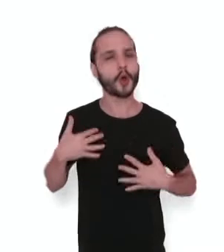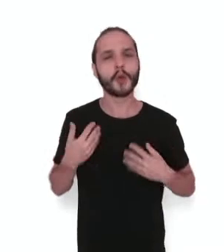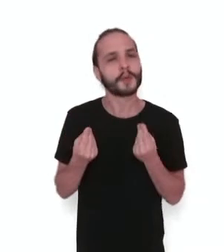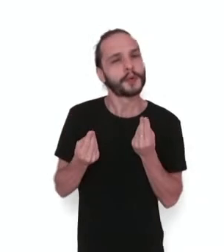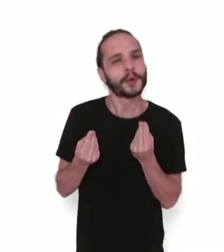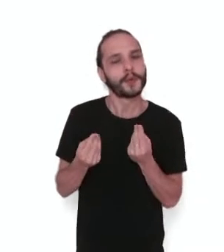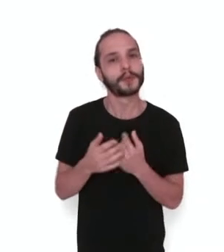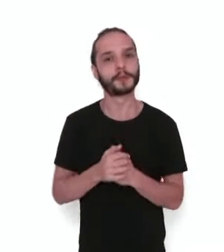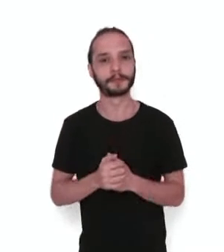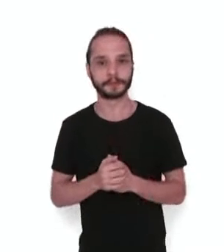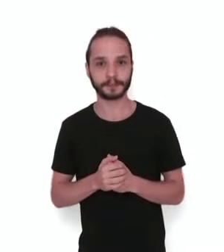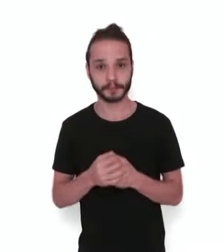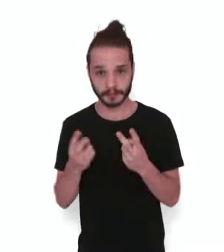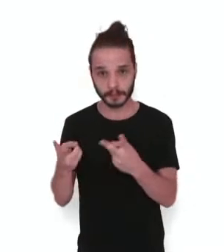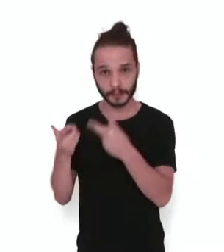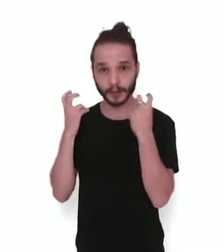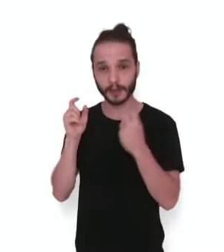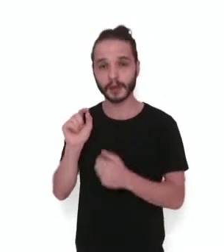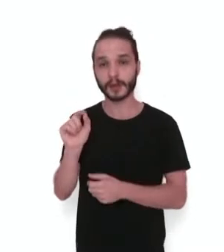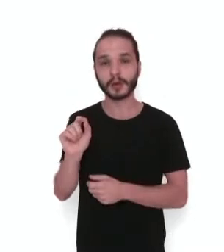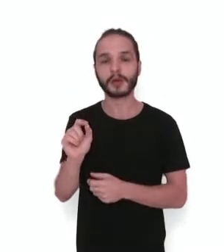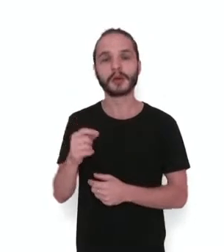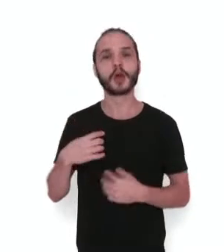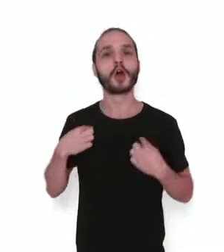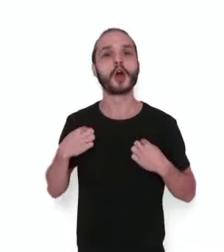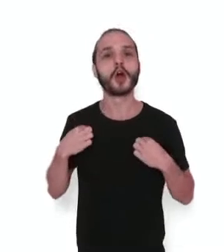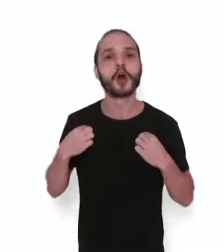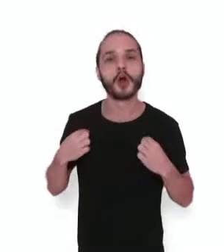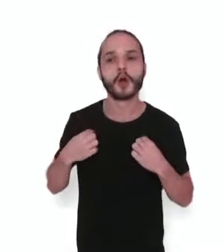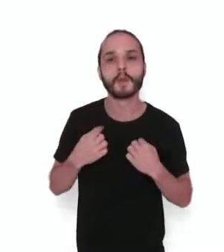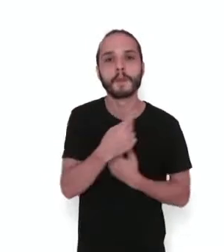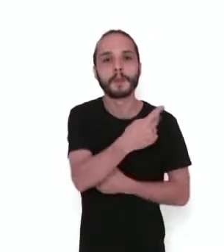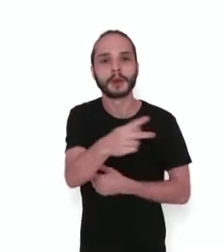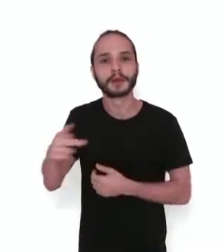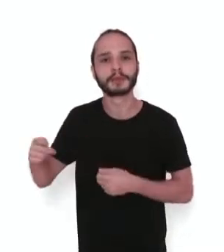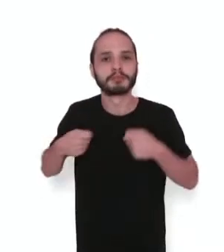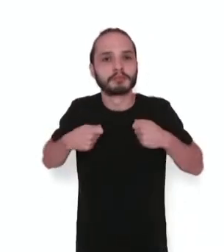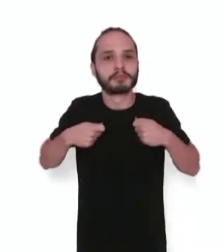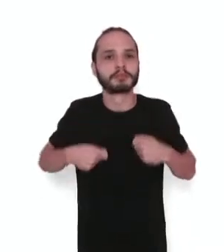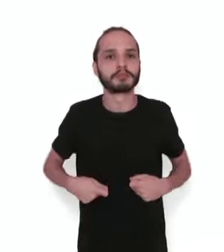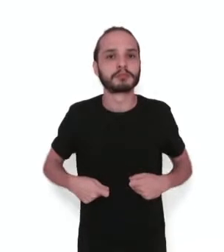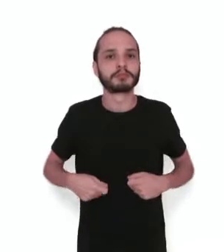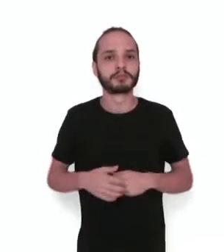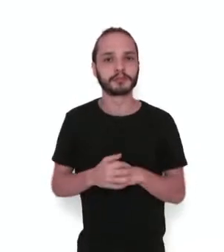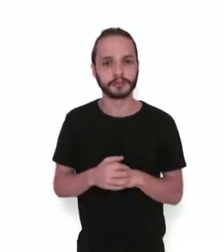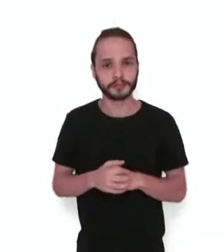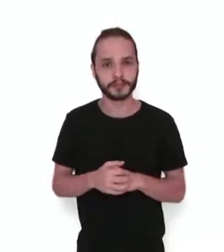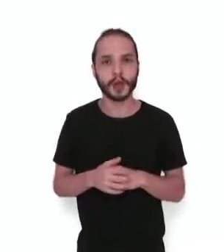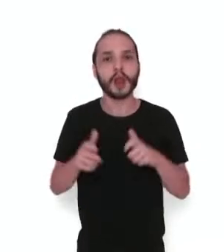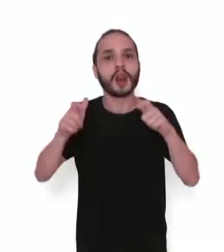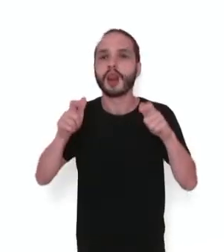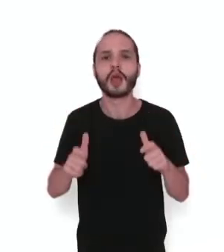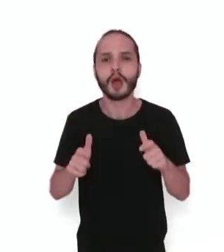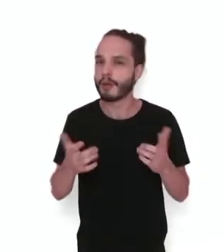Você já nota o quê? Como eles estão vestidos? Em que lugar eles estão?